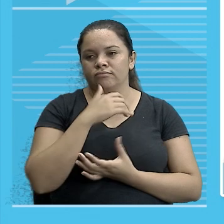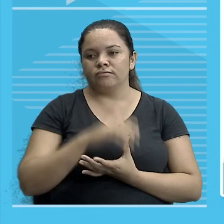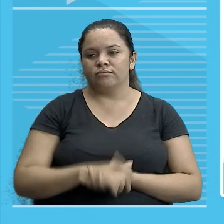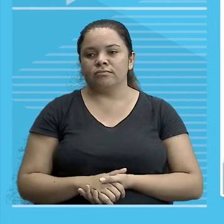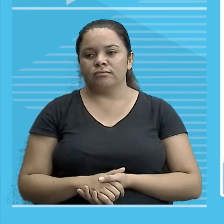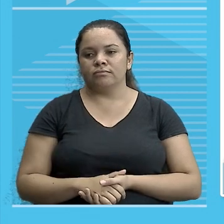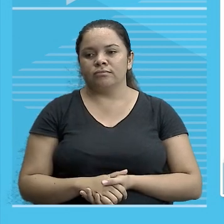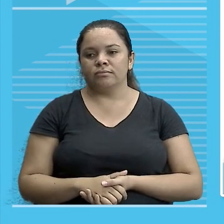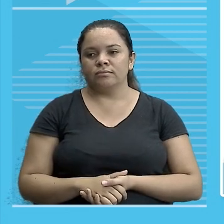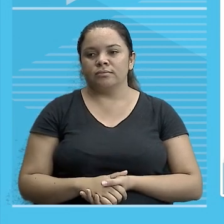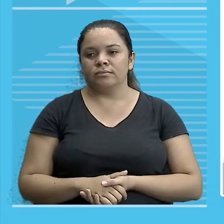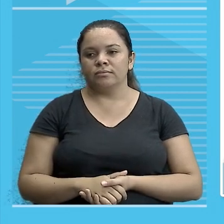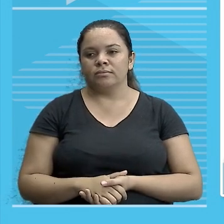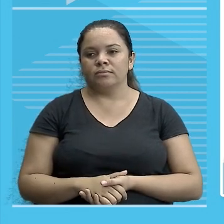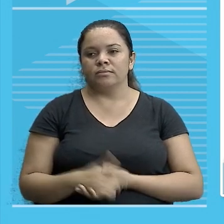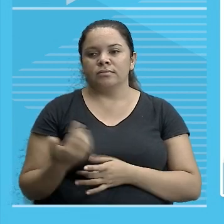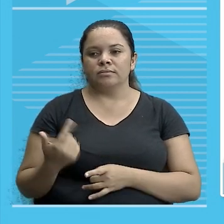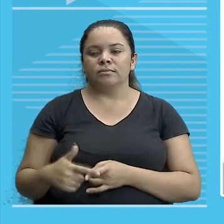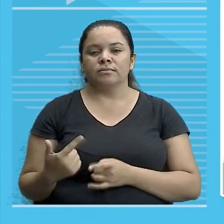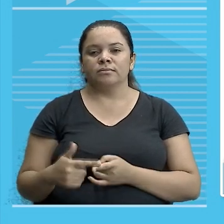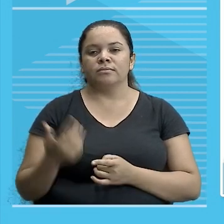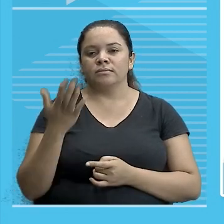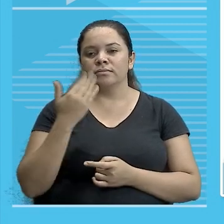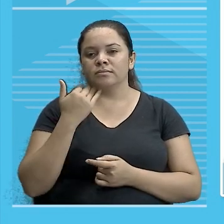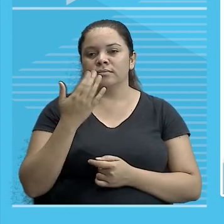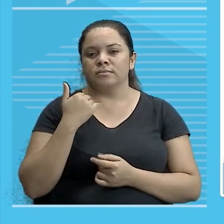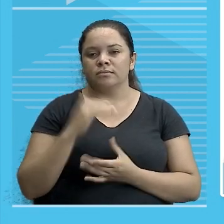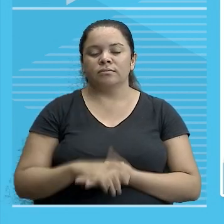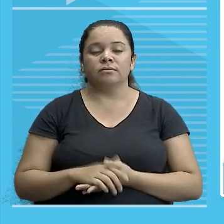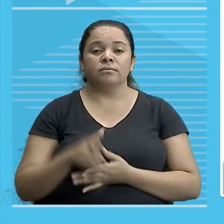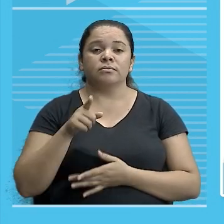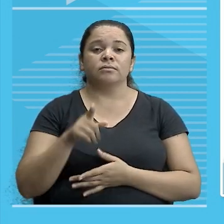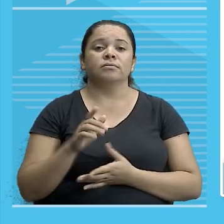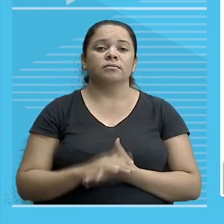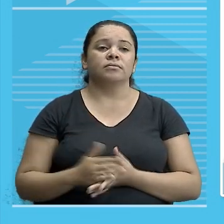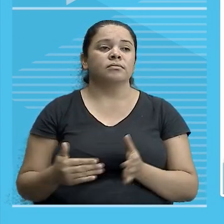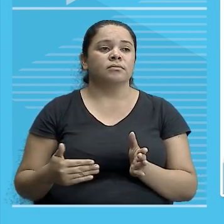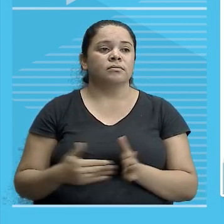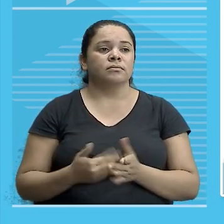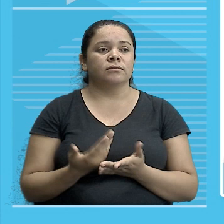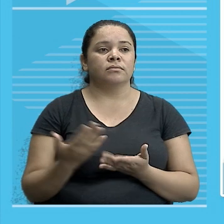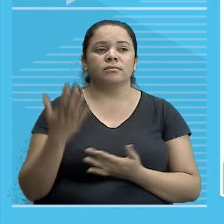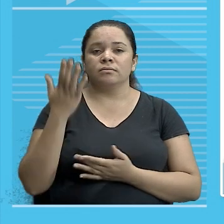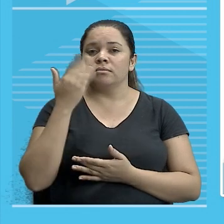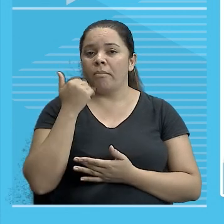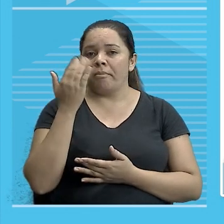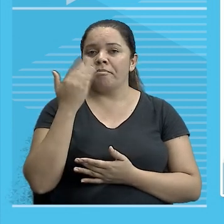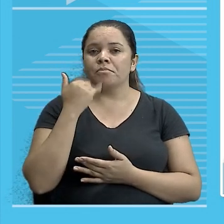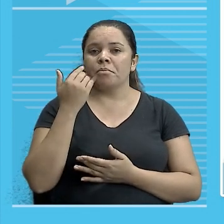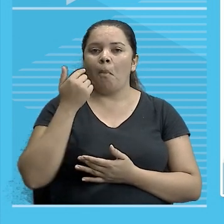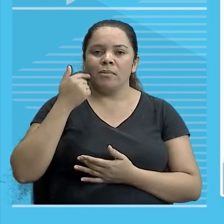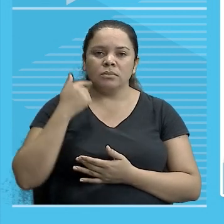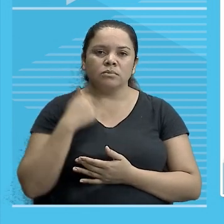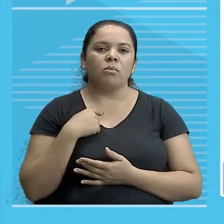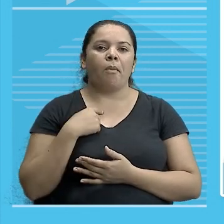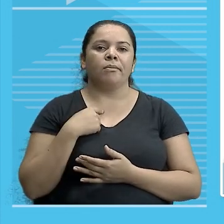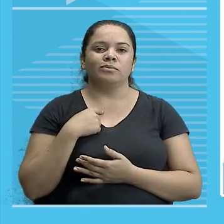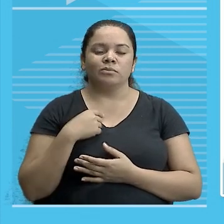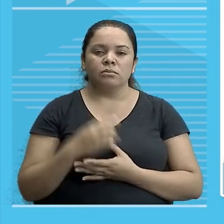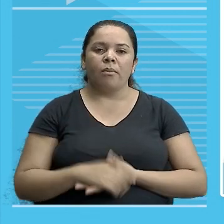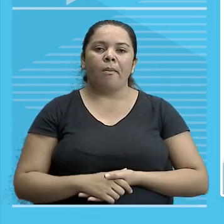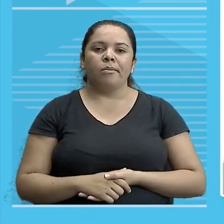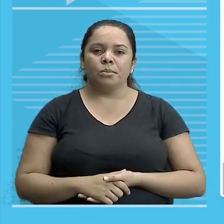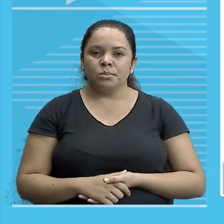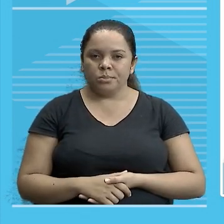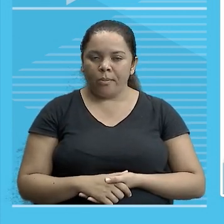Tá certo? O alimento fica com você até o momento em que você mastigou, tá ali na boca.